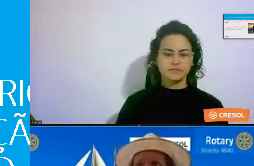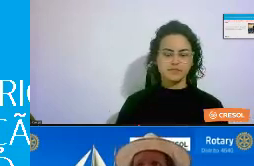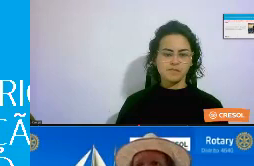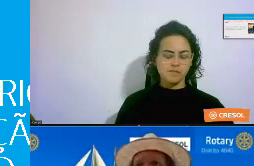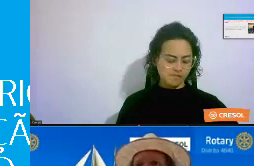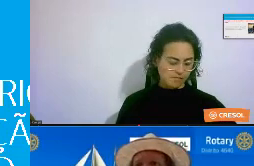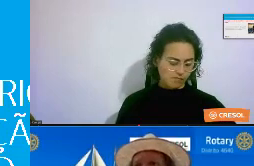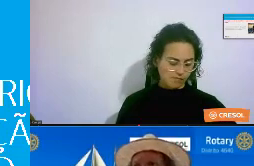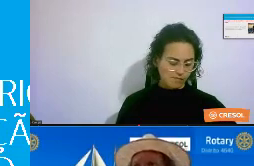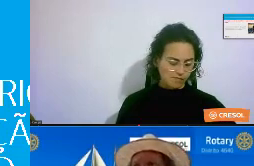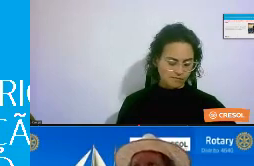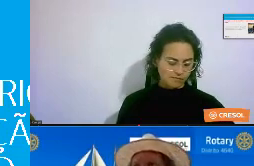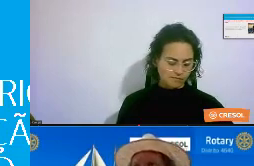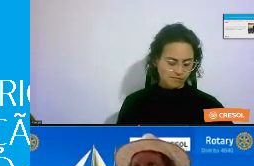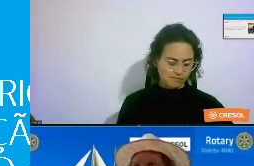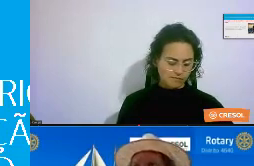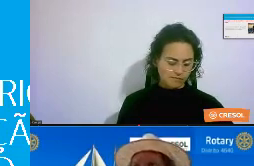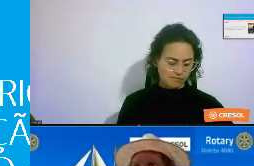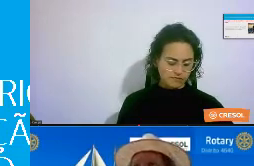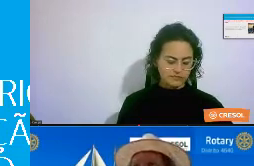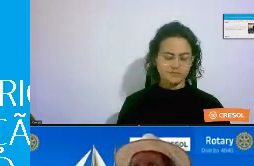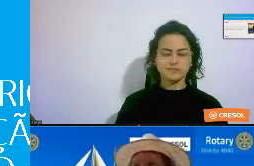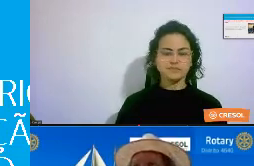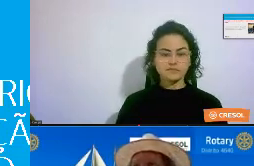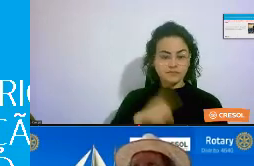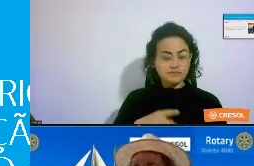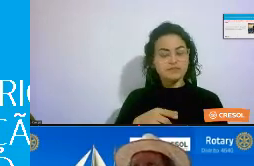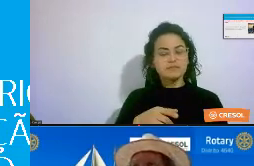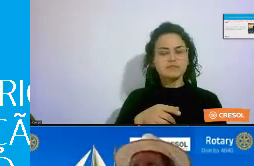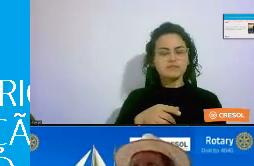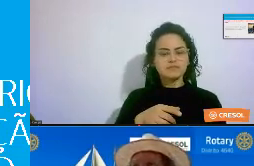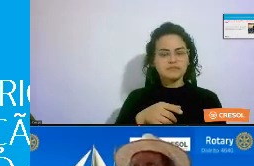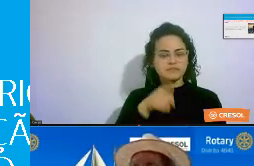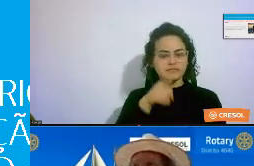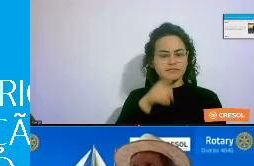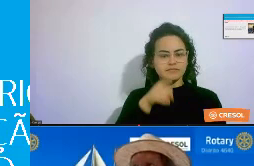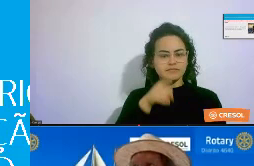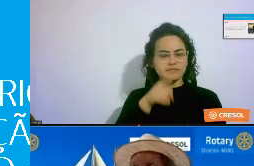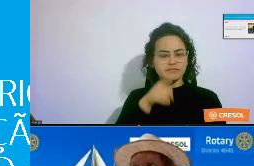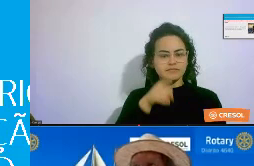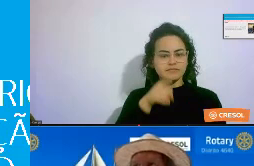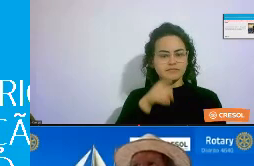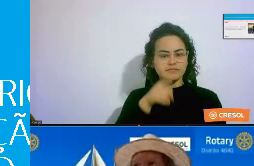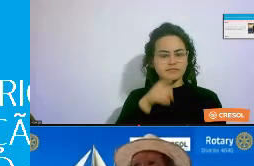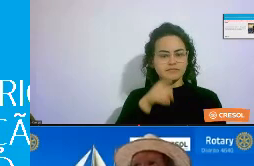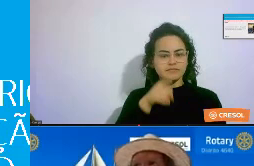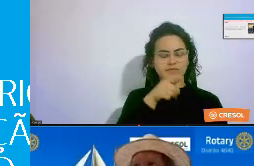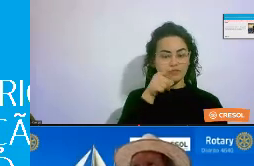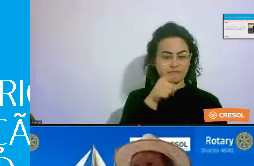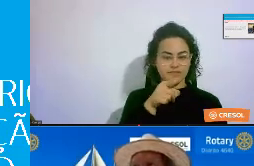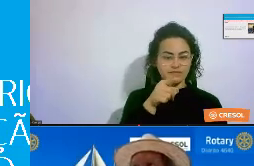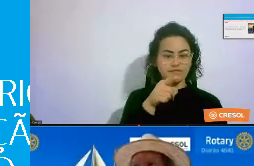Subdistrital Global, o Clube de Cascavel, do Distrito 640,